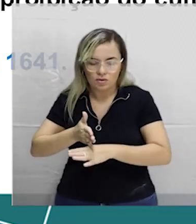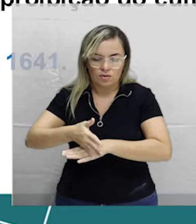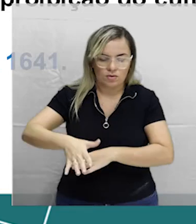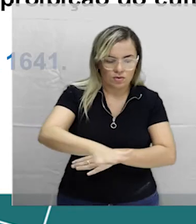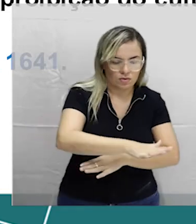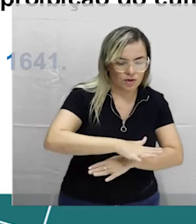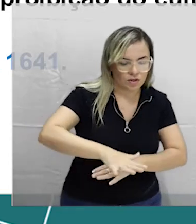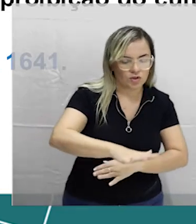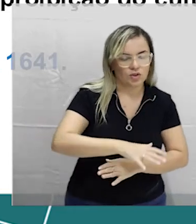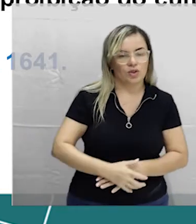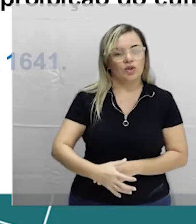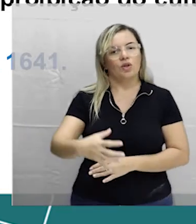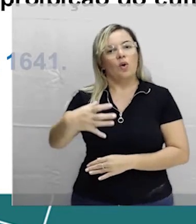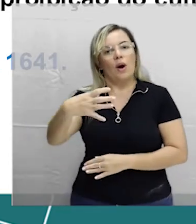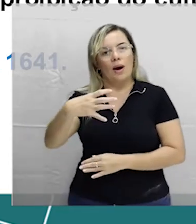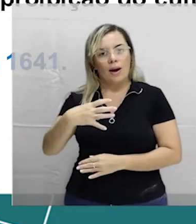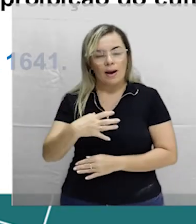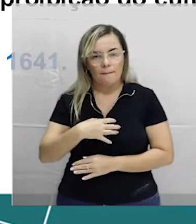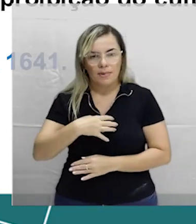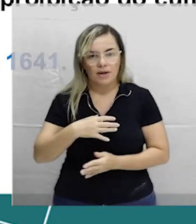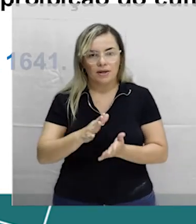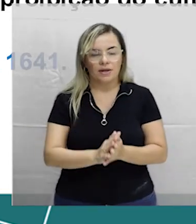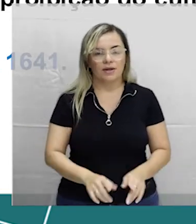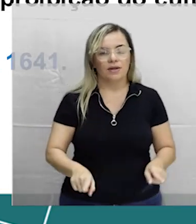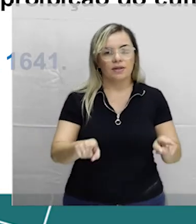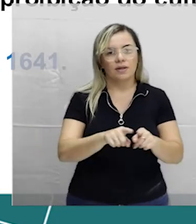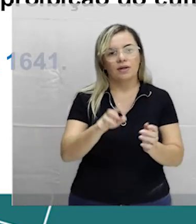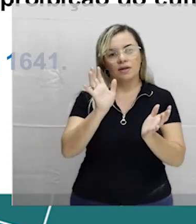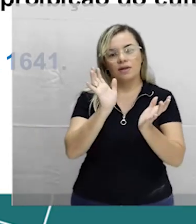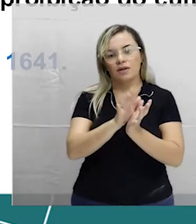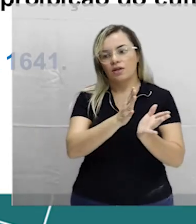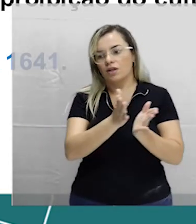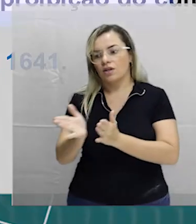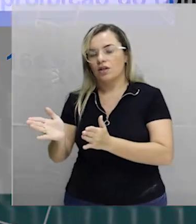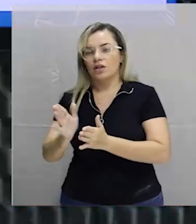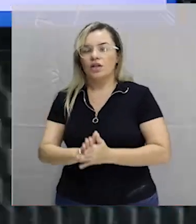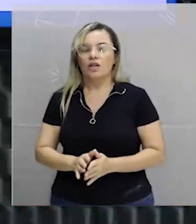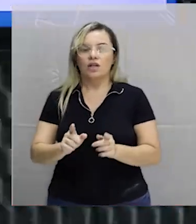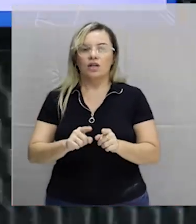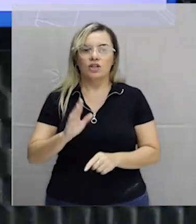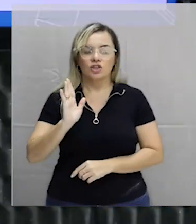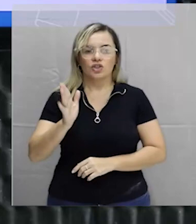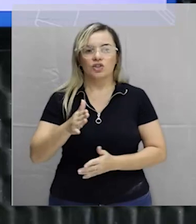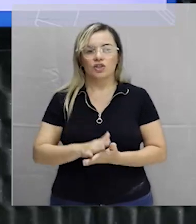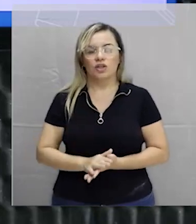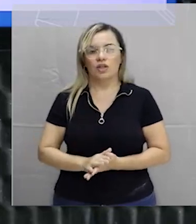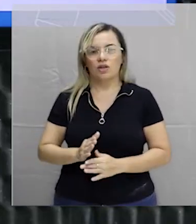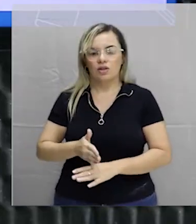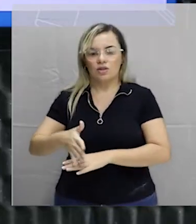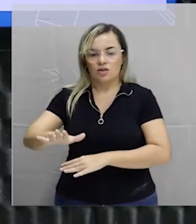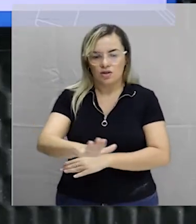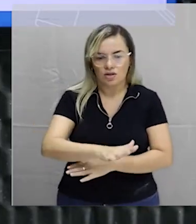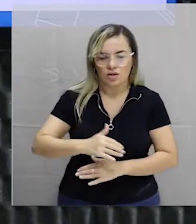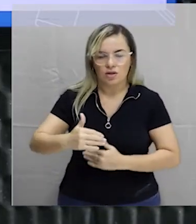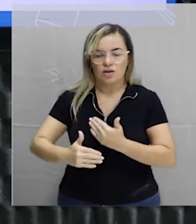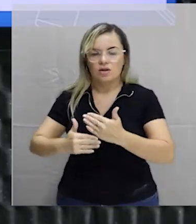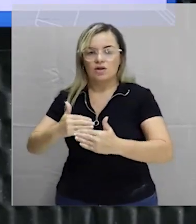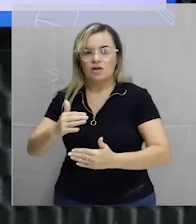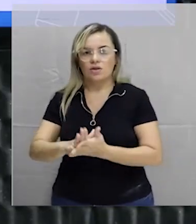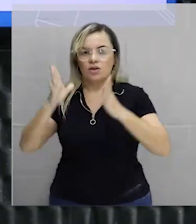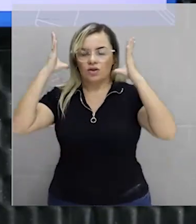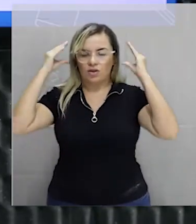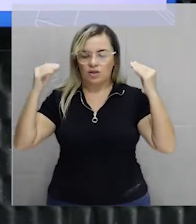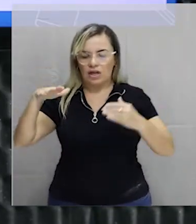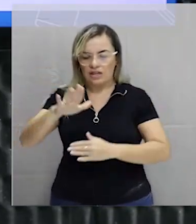Bahia e Pernambuco. Mas no Maranhão, não. O processo de invasão holandesa no Maranhão vai ser no pós-União